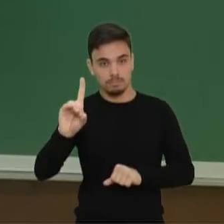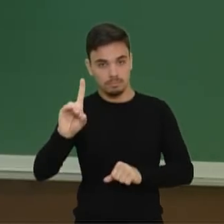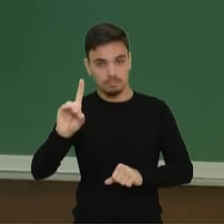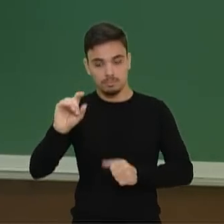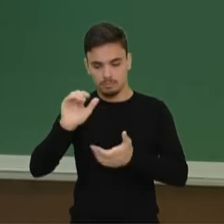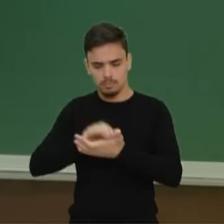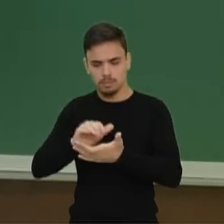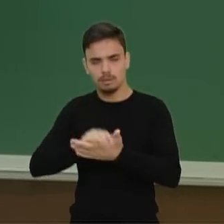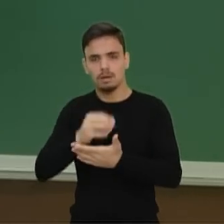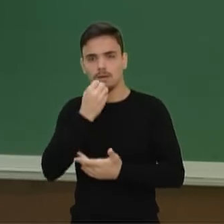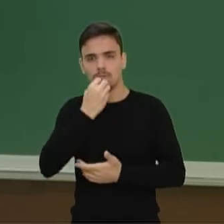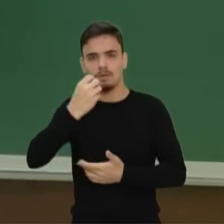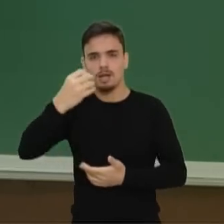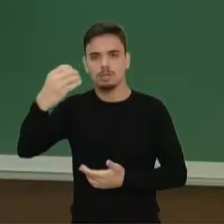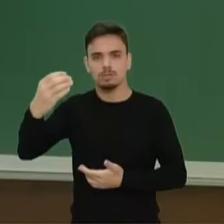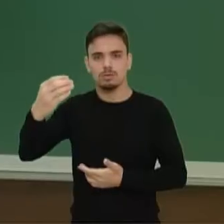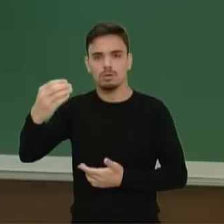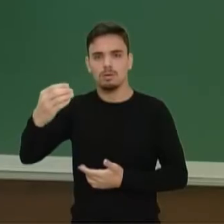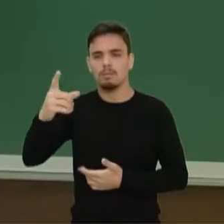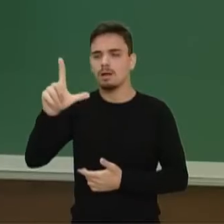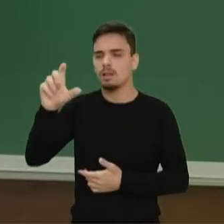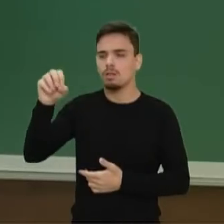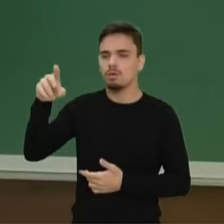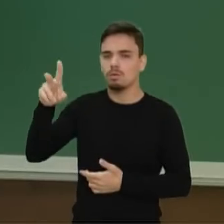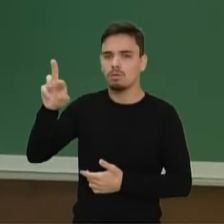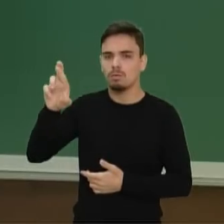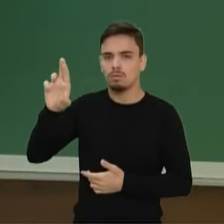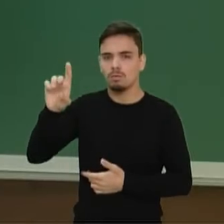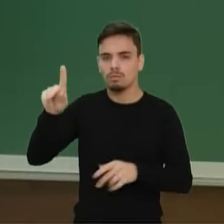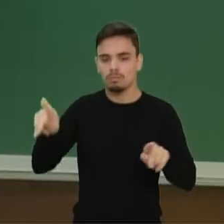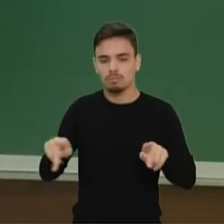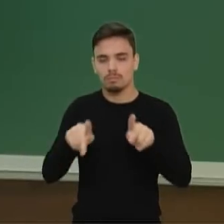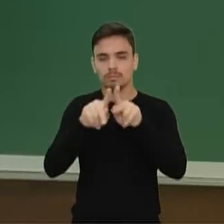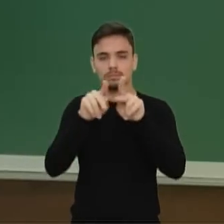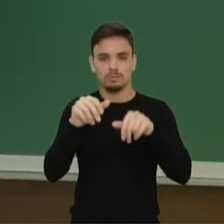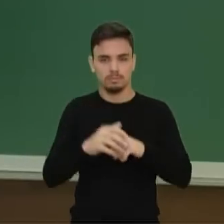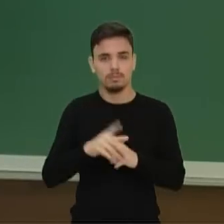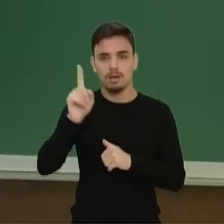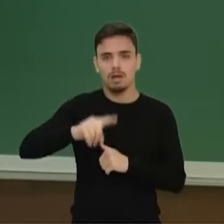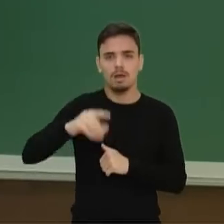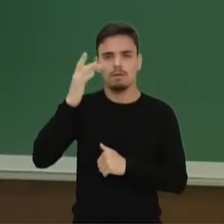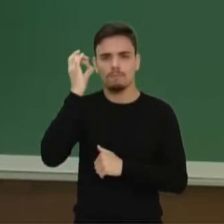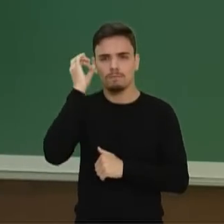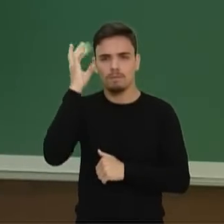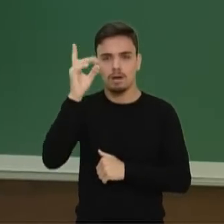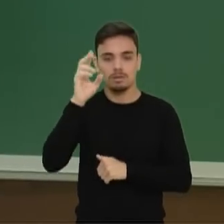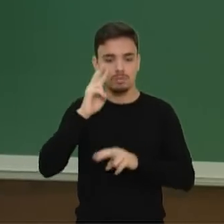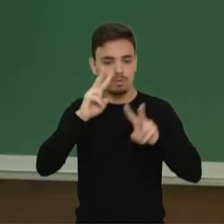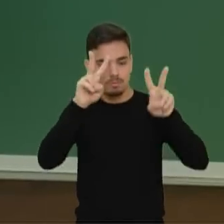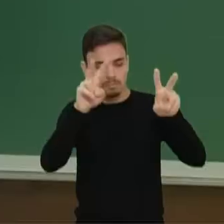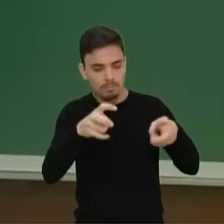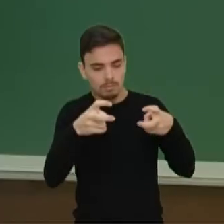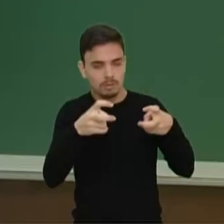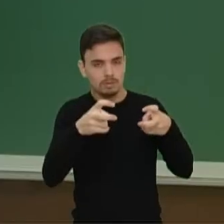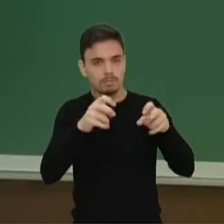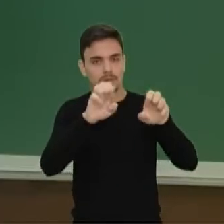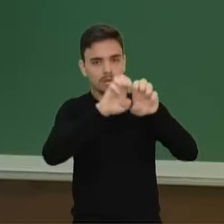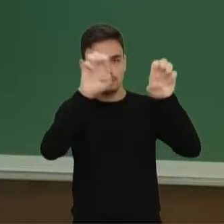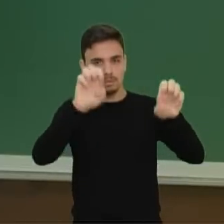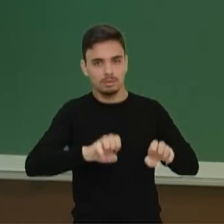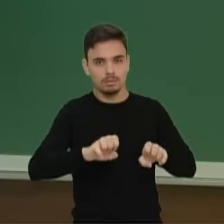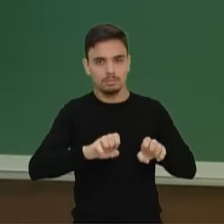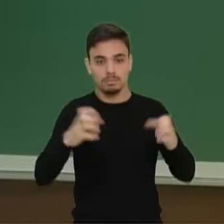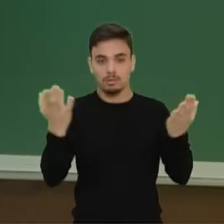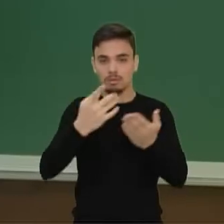casal viajou para Londres. Muito fácil. É só verificar a estrutura. Então, com vocês